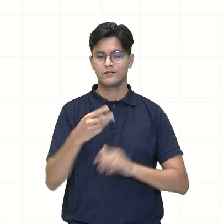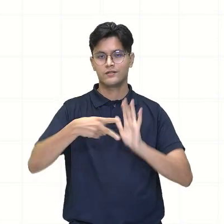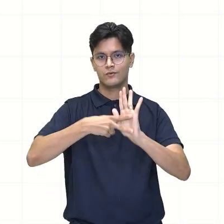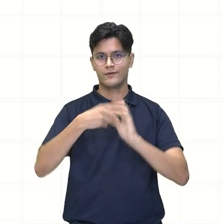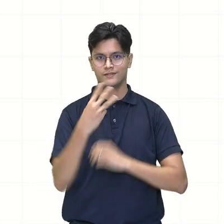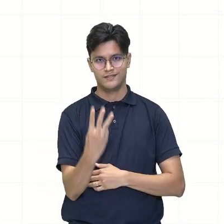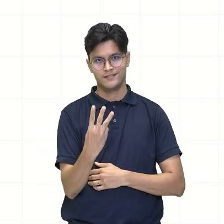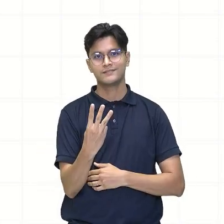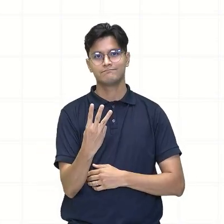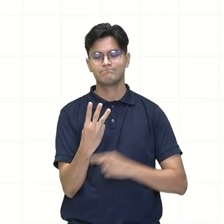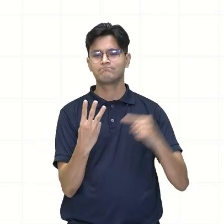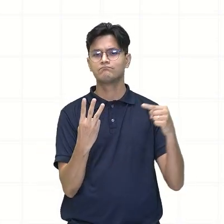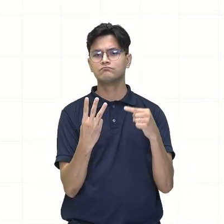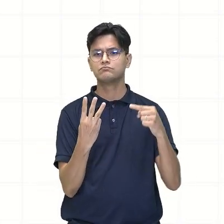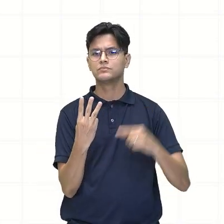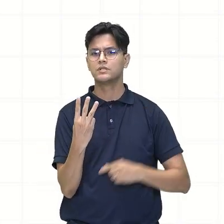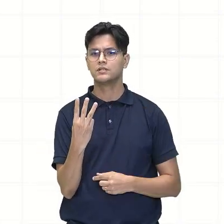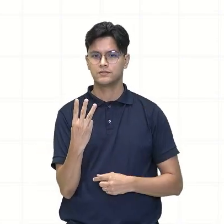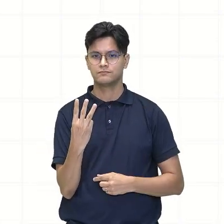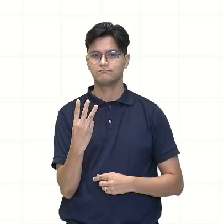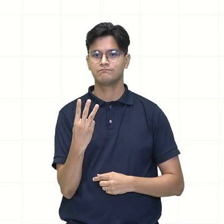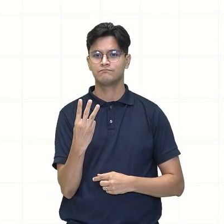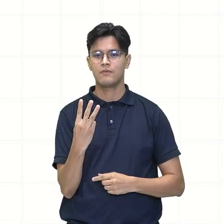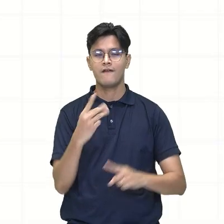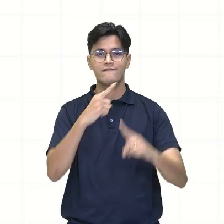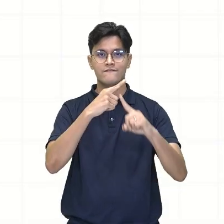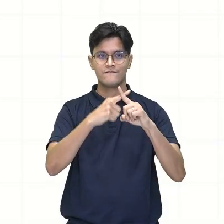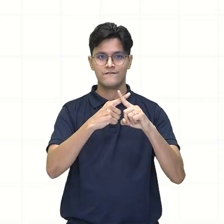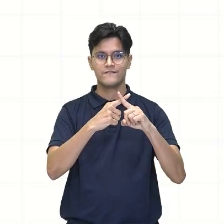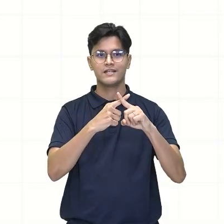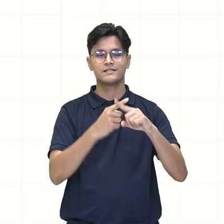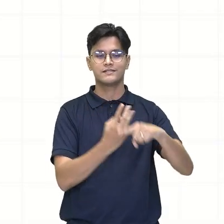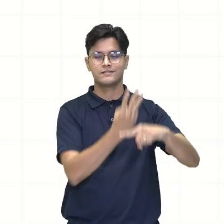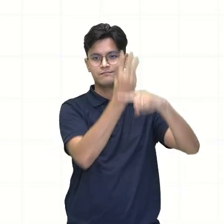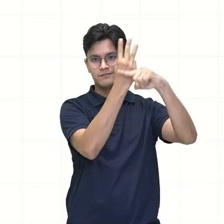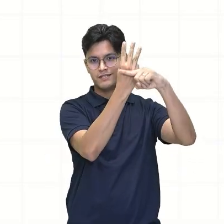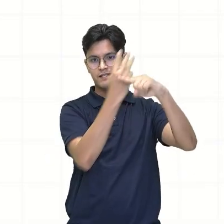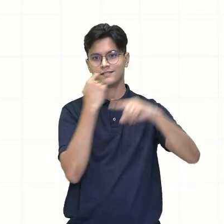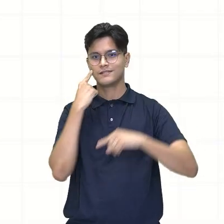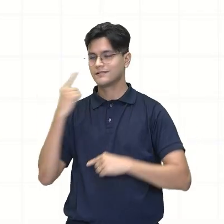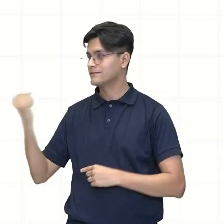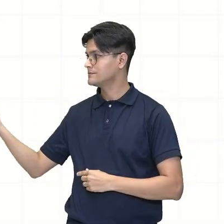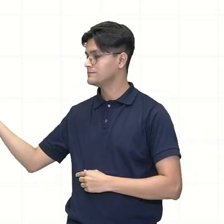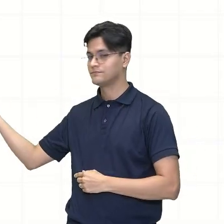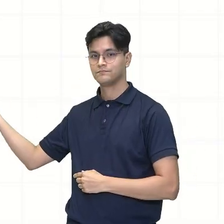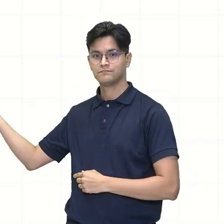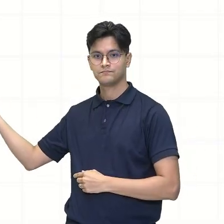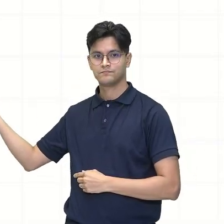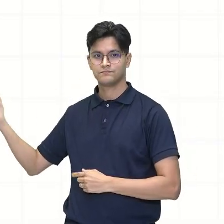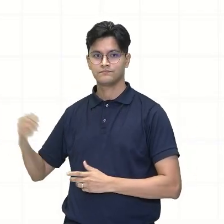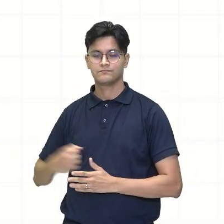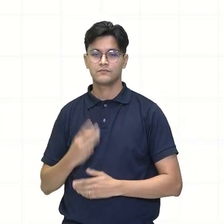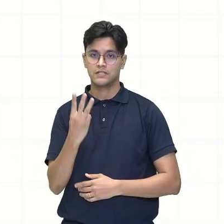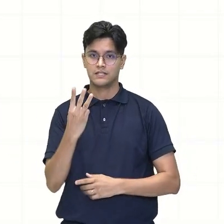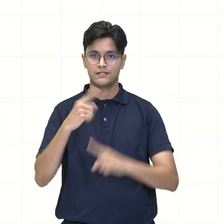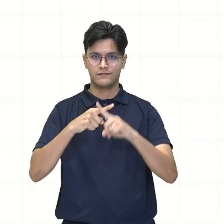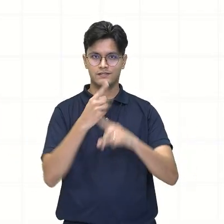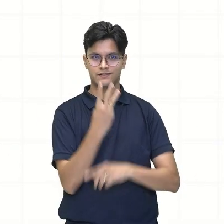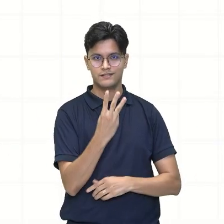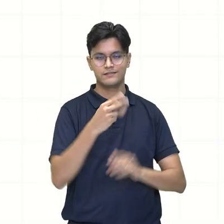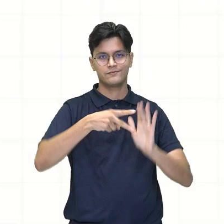3, né? E esse 3 a gente multiplica pelo numerador. Então, 3 vezes 3 vai